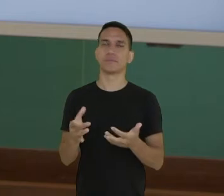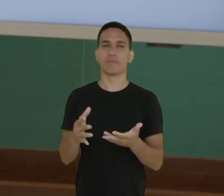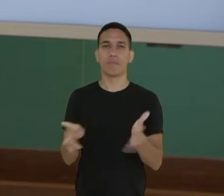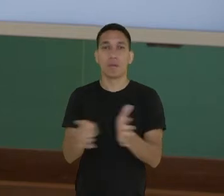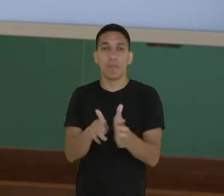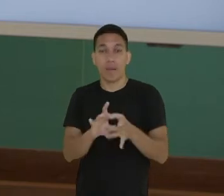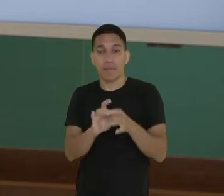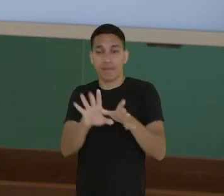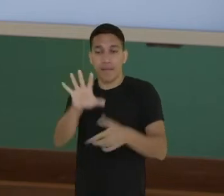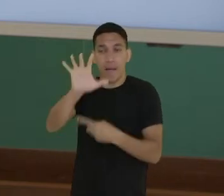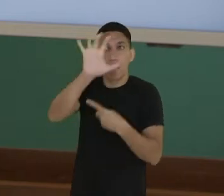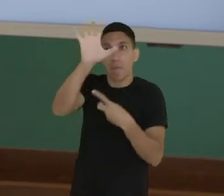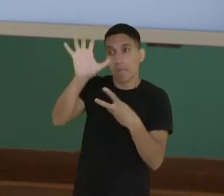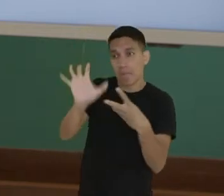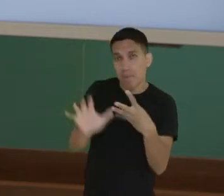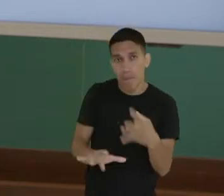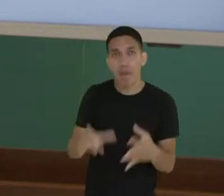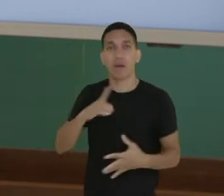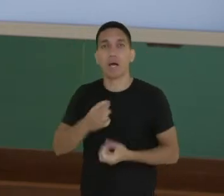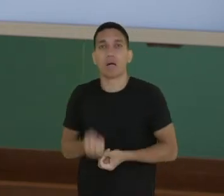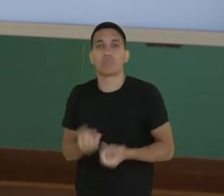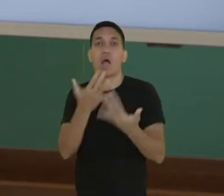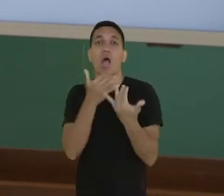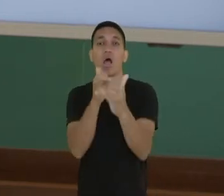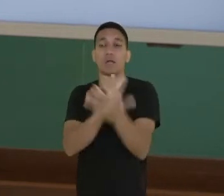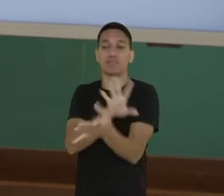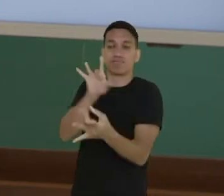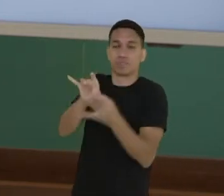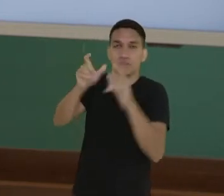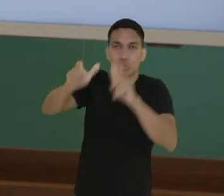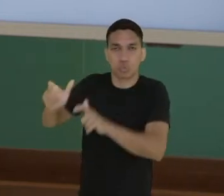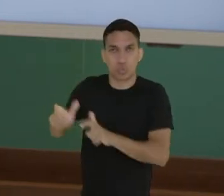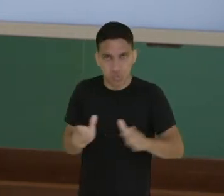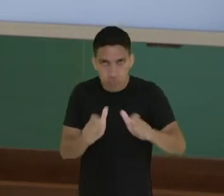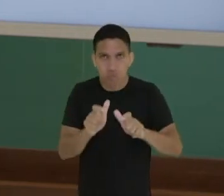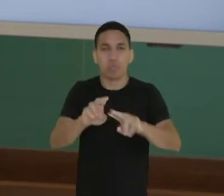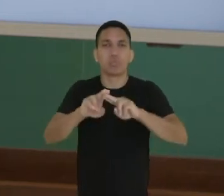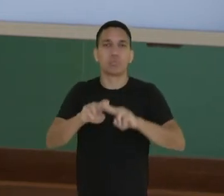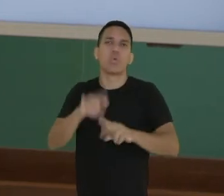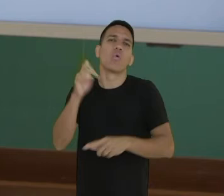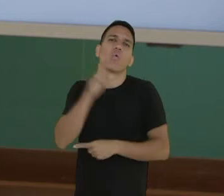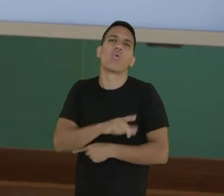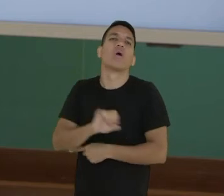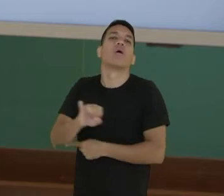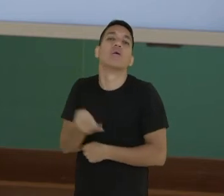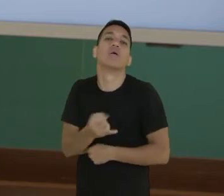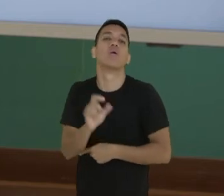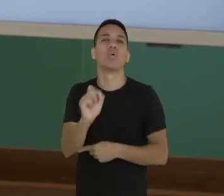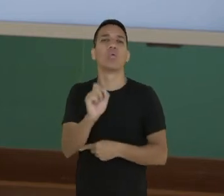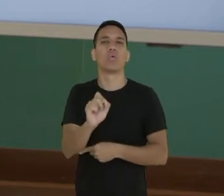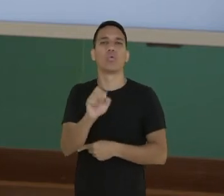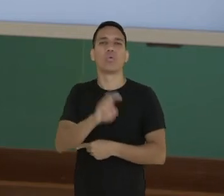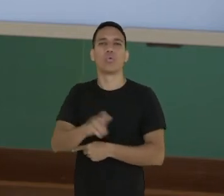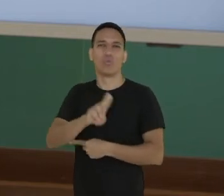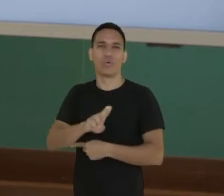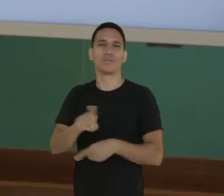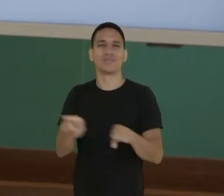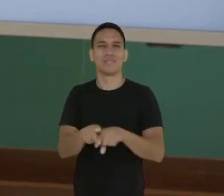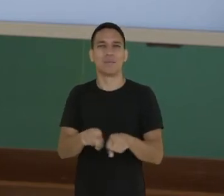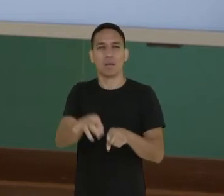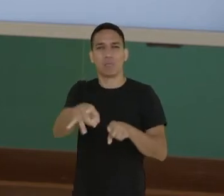disponíveis na região, uma geração de energia muito local, né? Então você pode, por exemplo, utilizar o supílio, o resto de